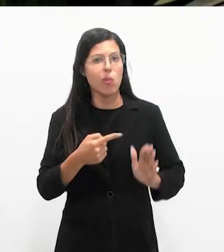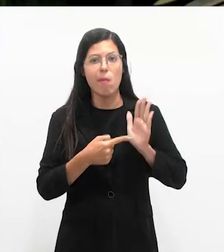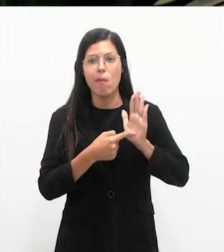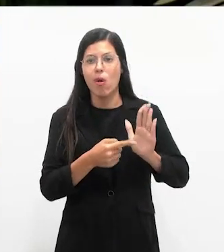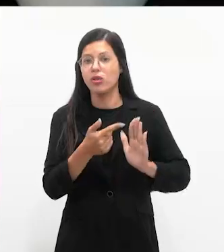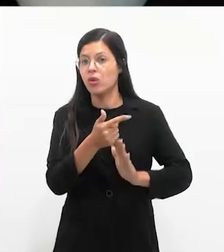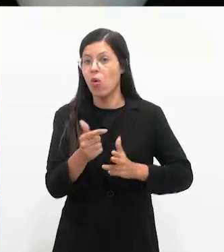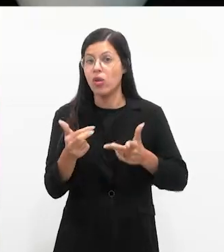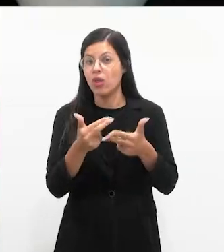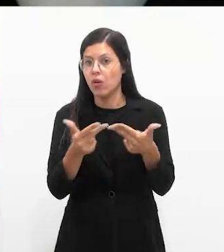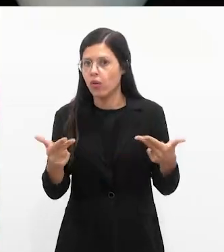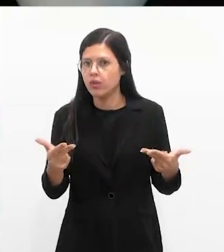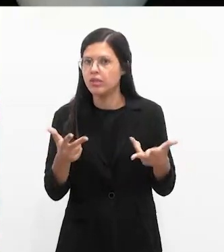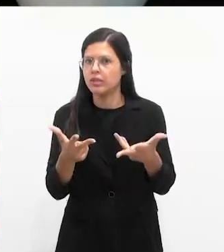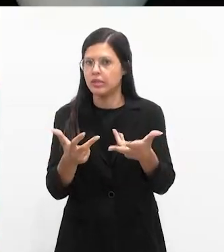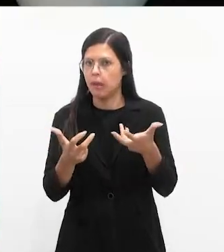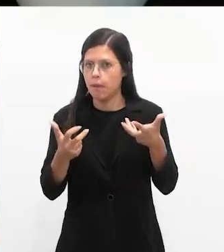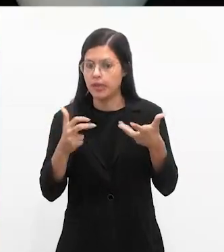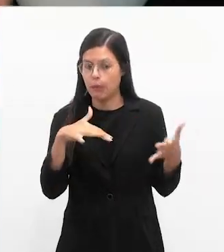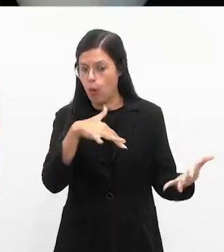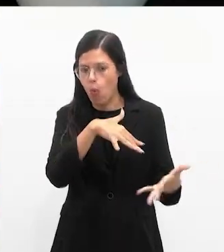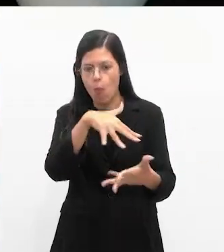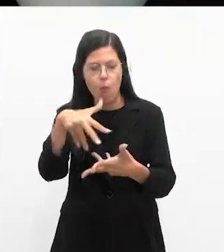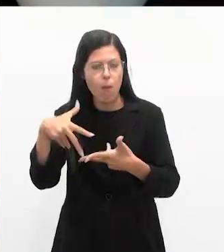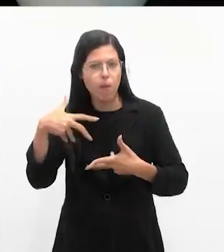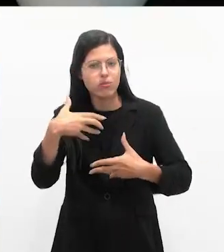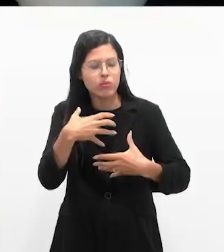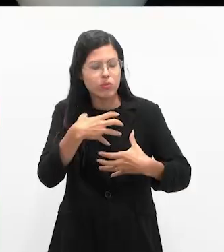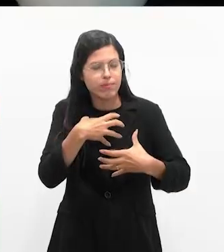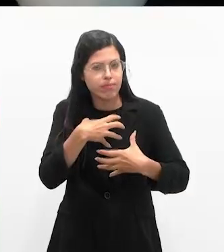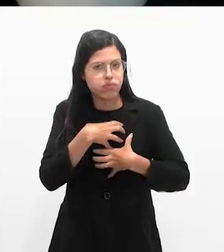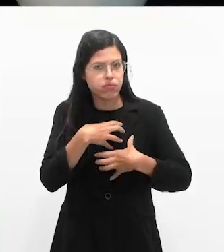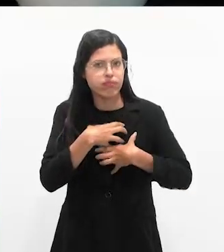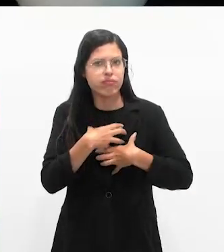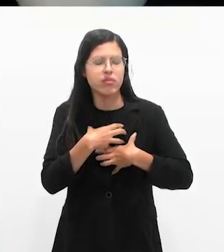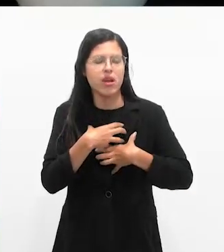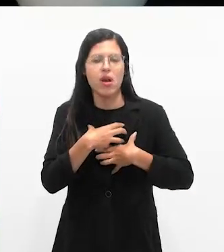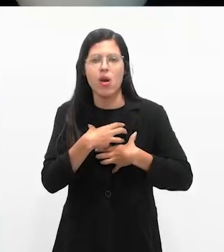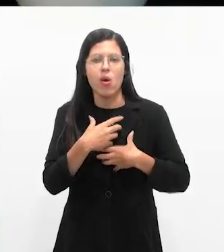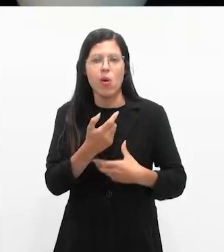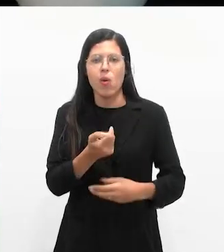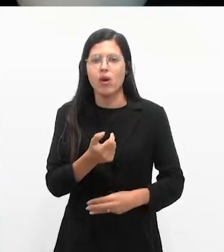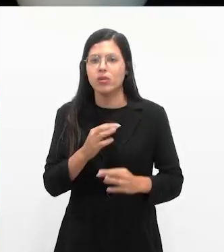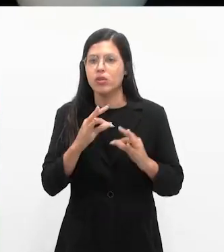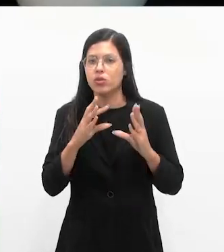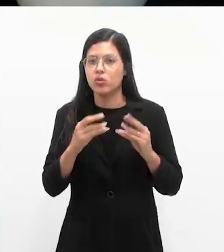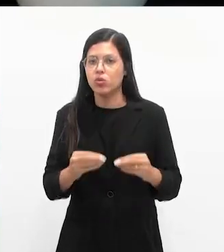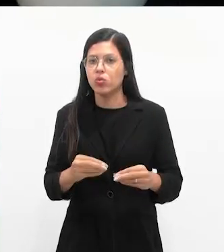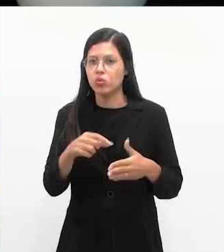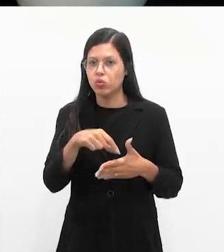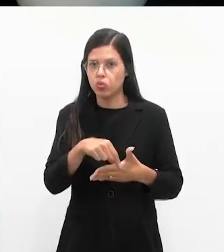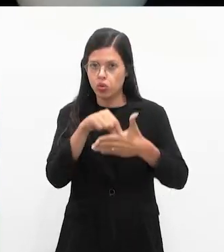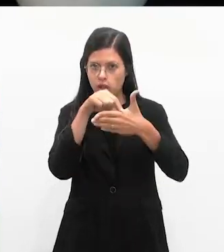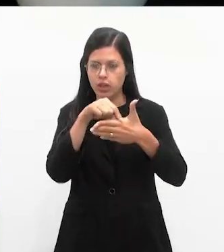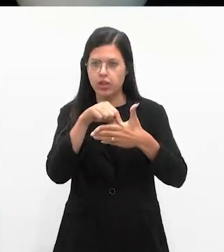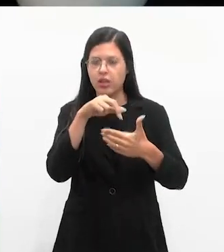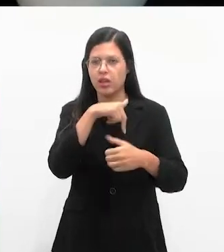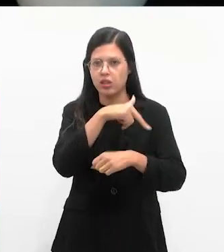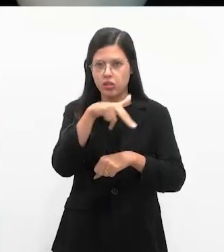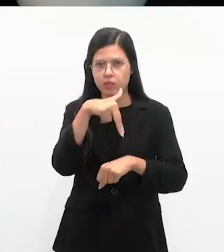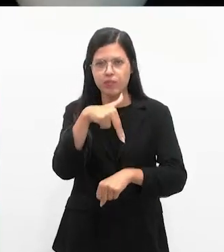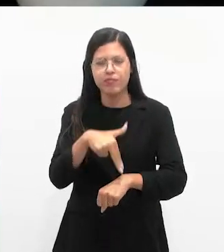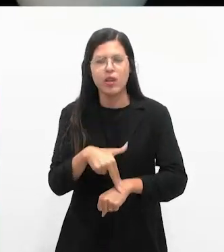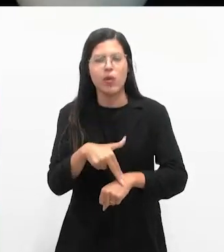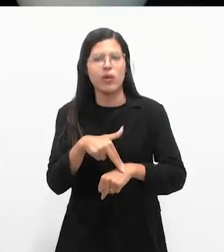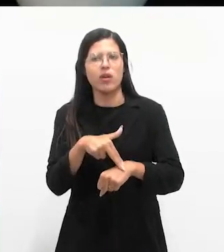né? Você vê uma comoção mundial. Sim. Você vê quase todos os chefes de Estado se